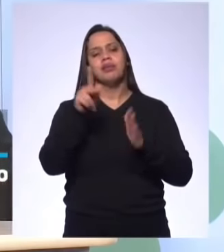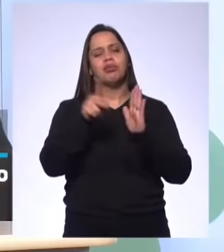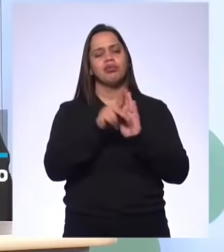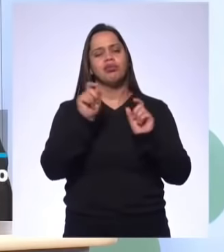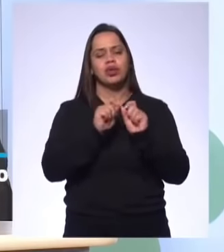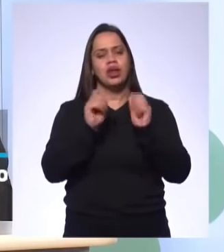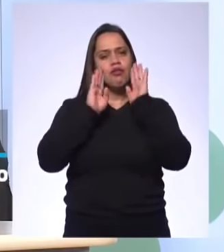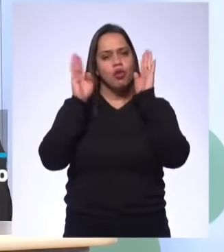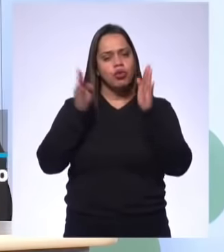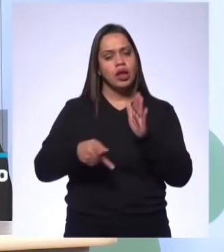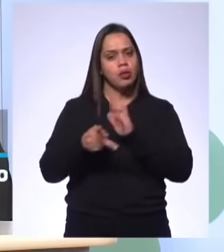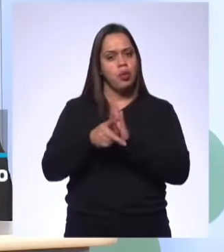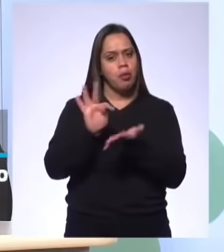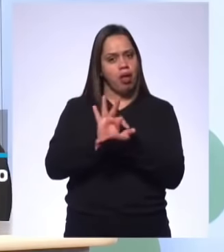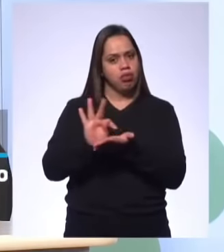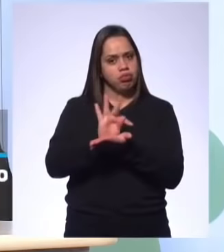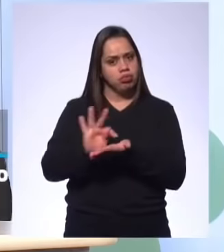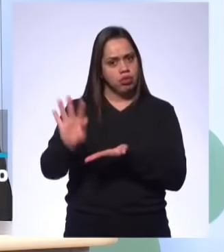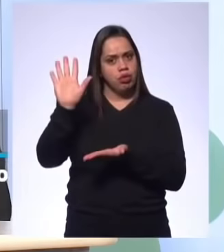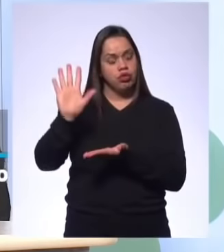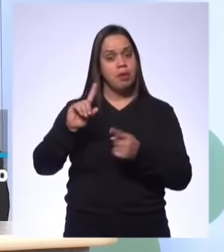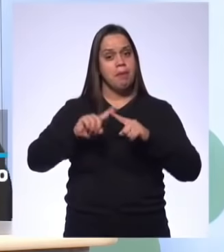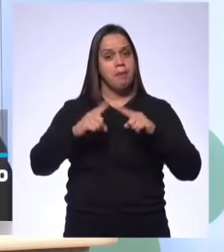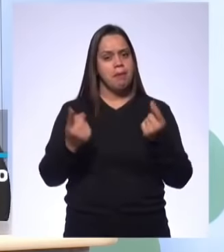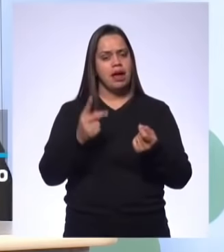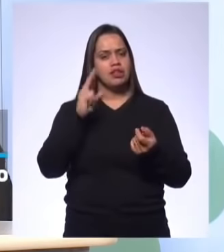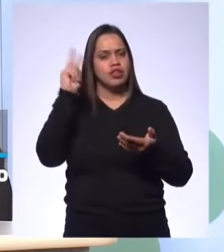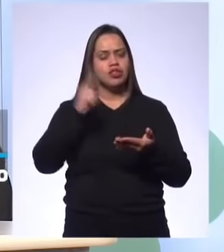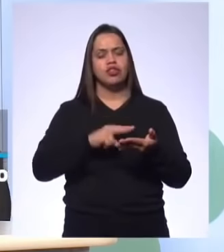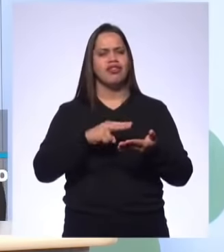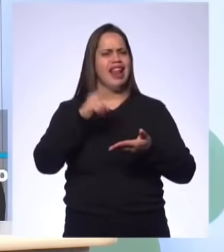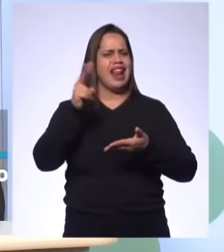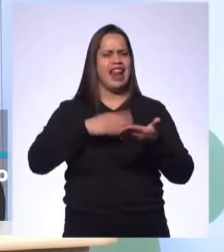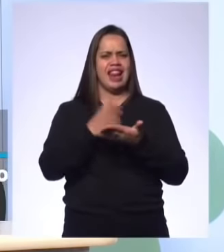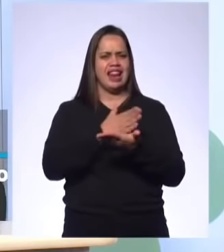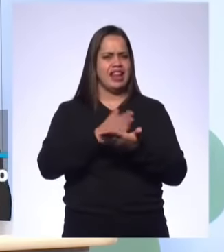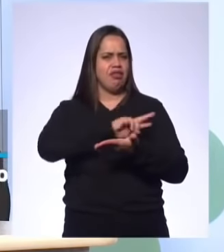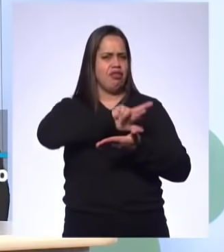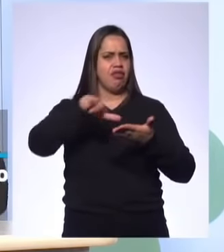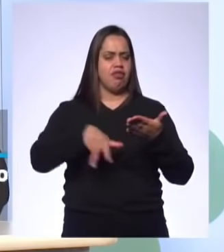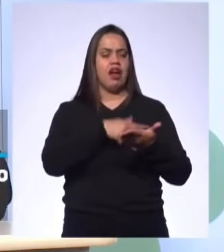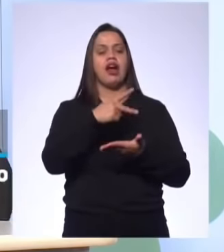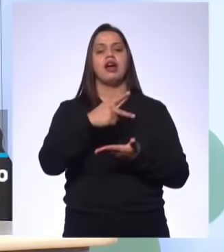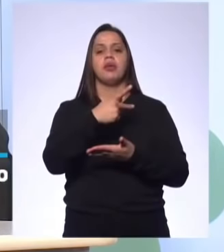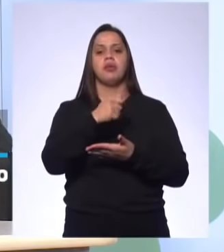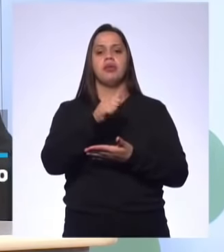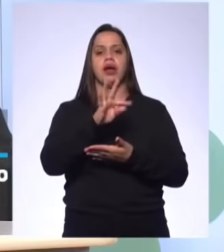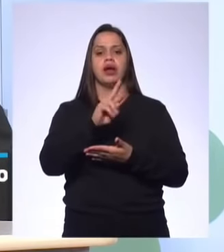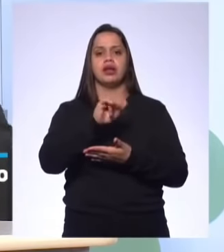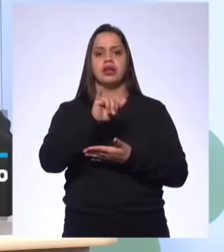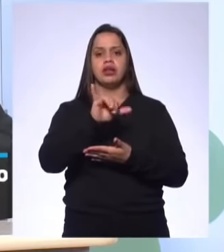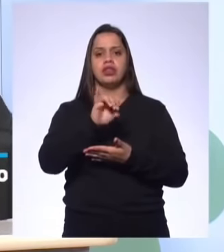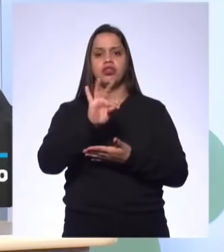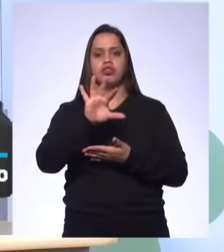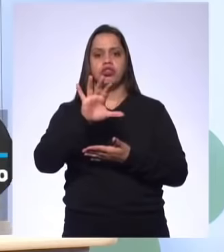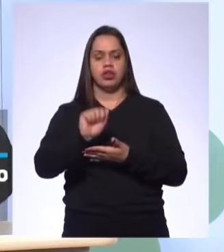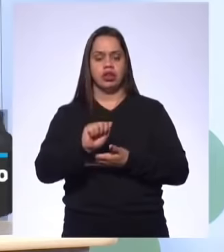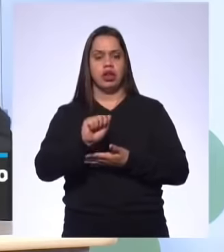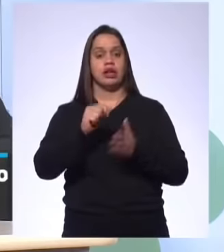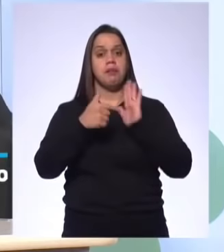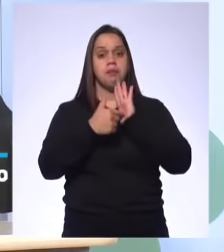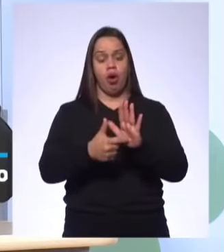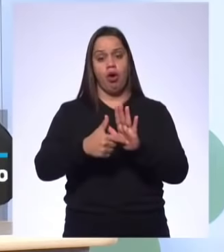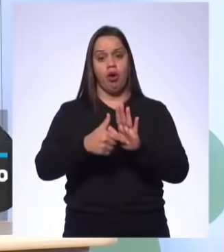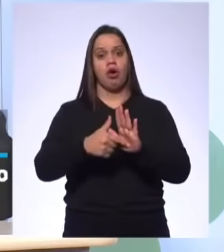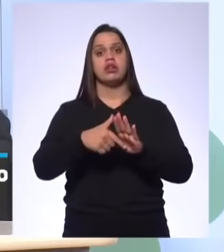teologia. Mas quando nós pegamos muitos livros aí de patrística, os livros que vão mostrar aí as ações sociais,